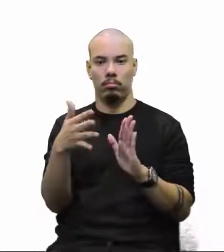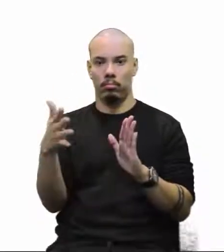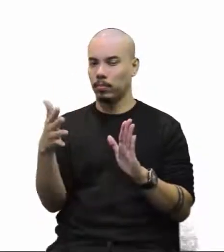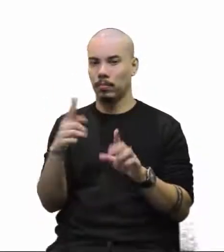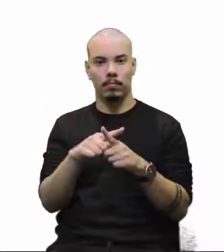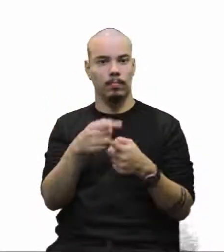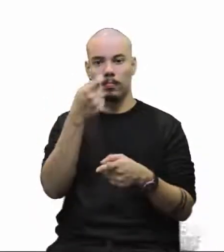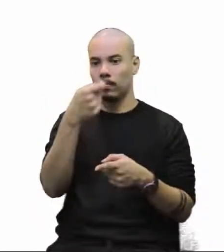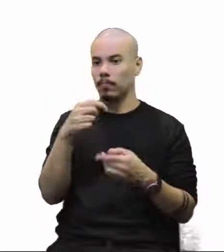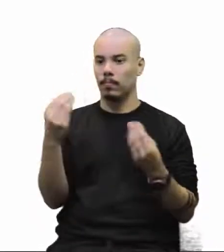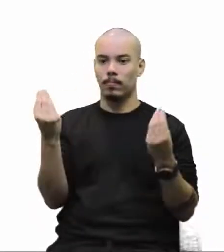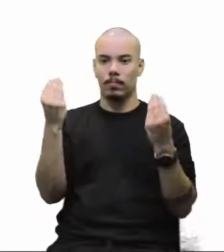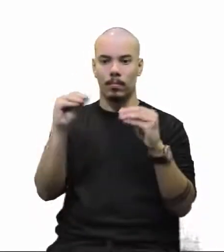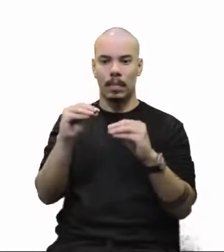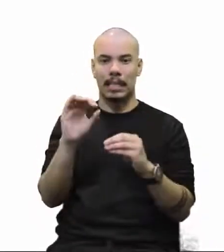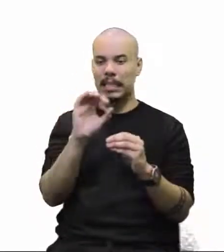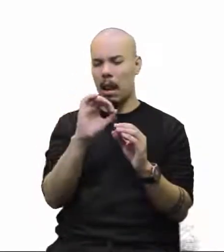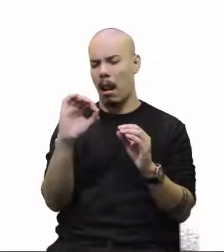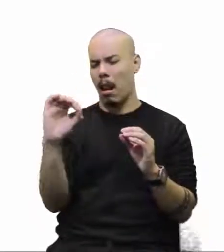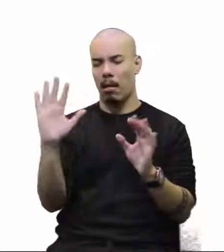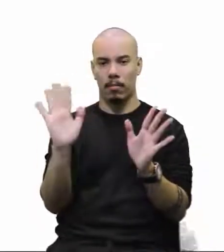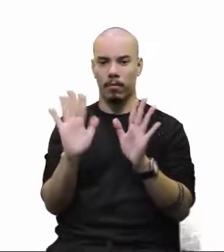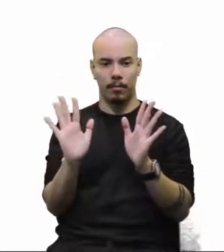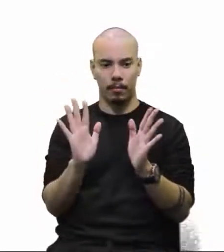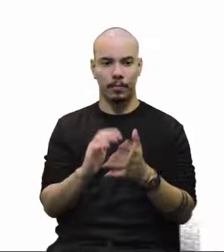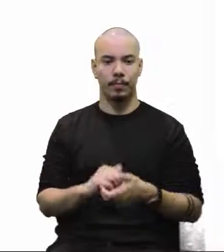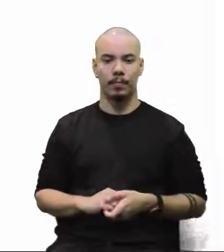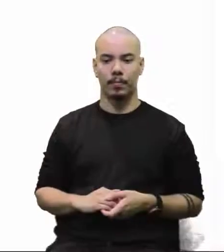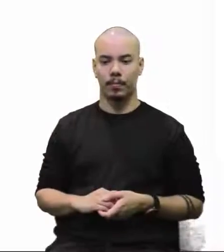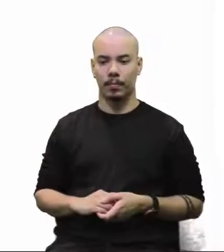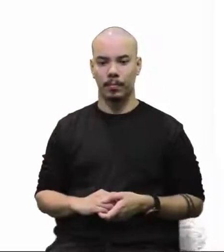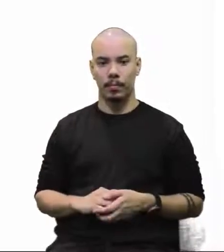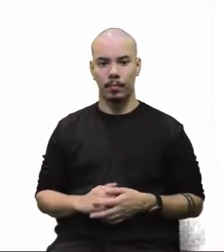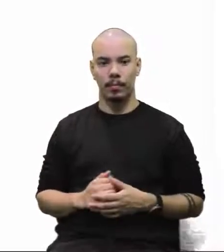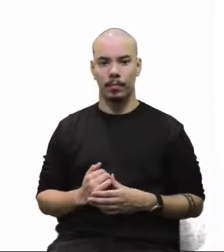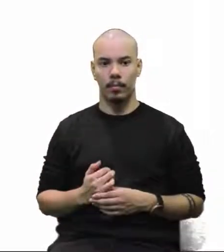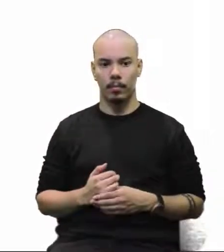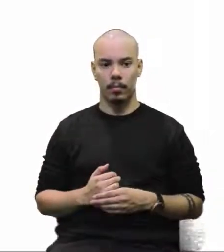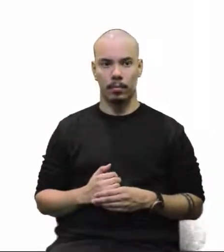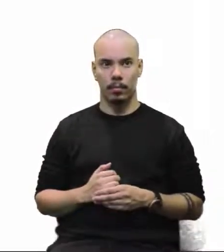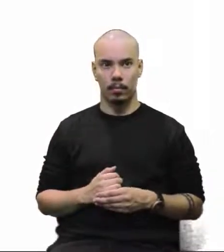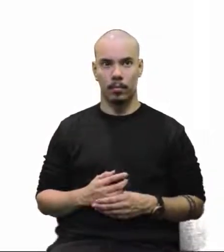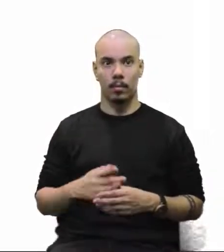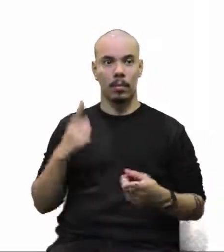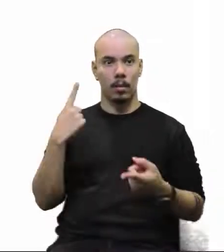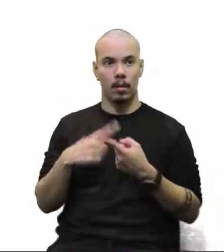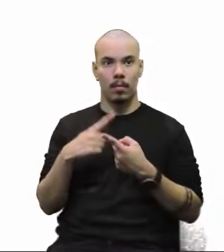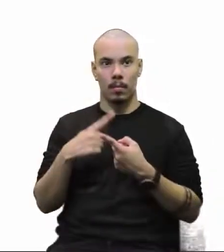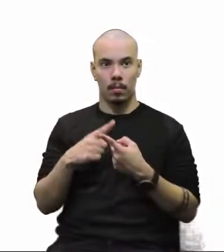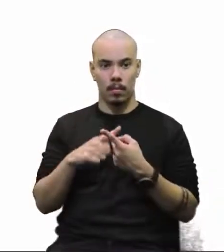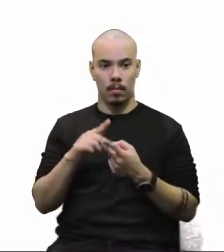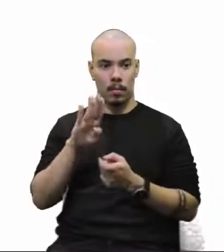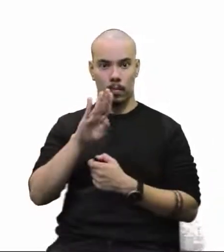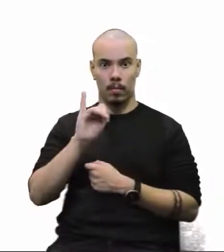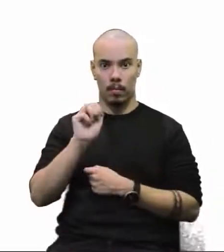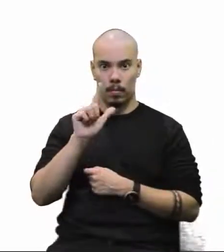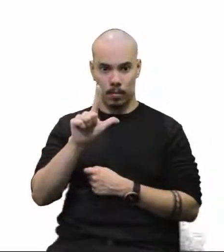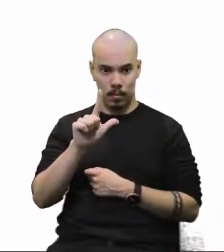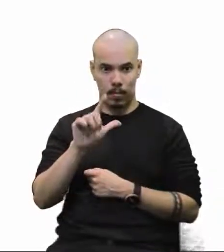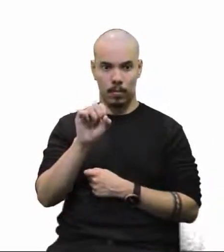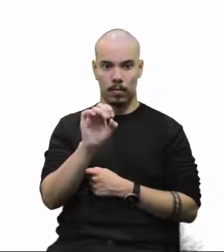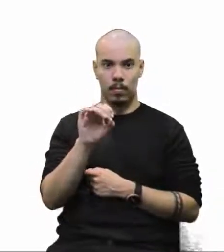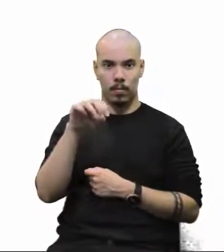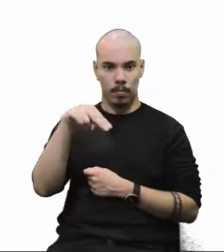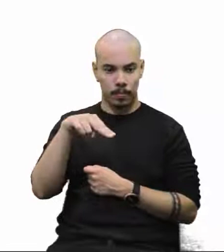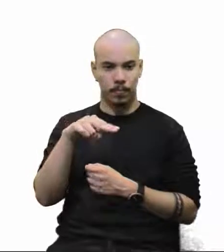não precisa pôr o último zero lá, né? Aí por que ficou isso? Porque nós vimos que a equação é Bill seno θ. Tem que ser igual a